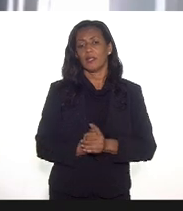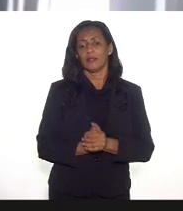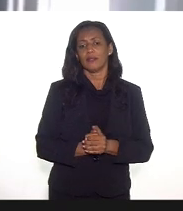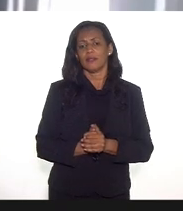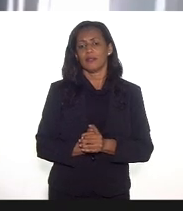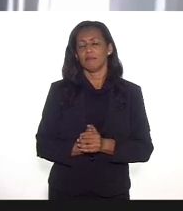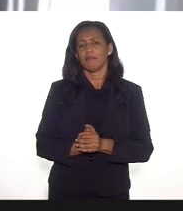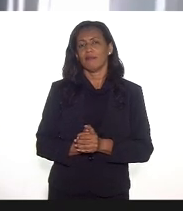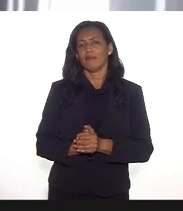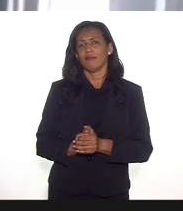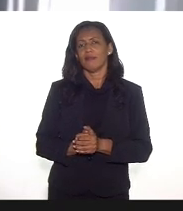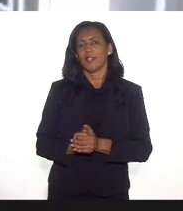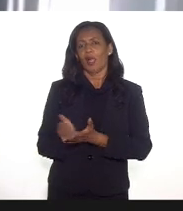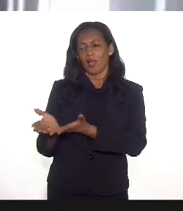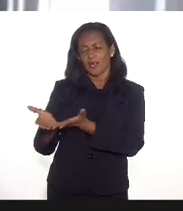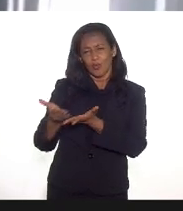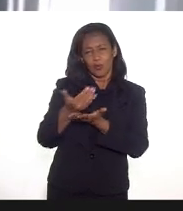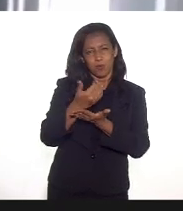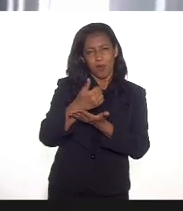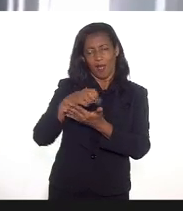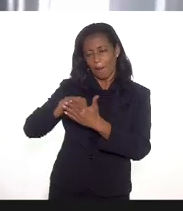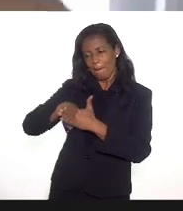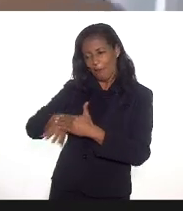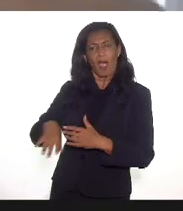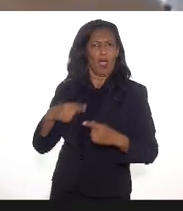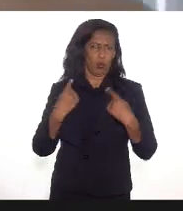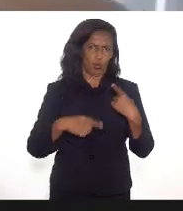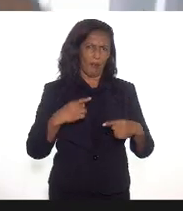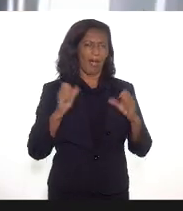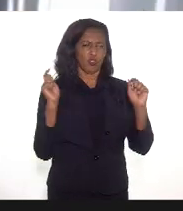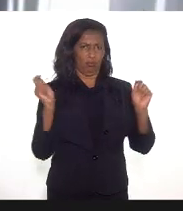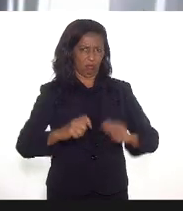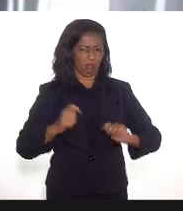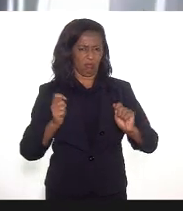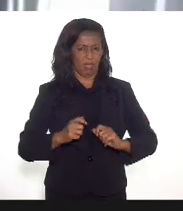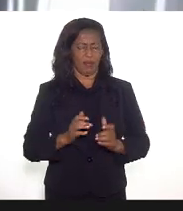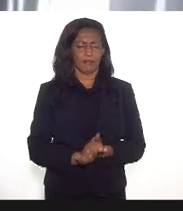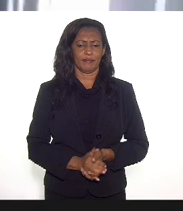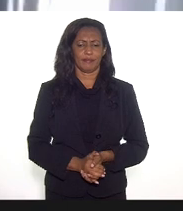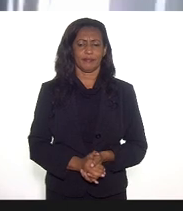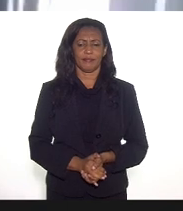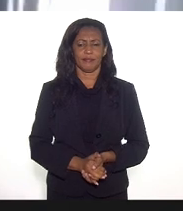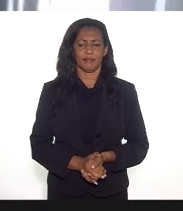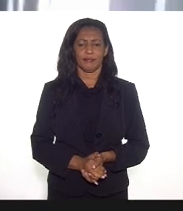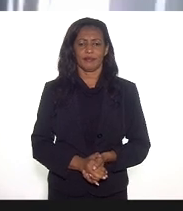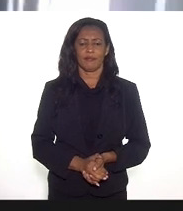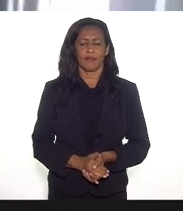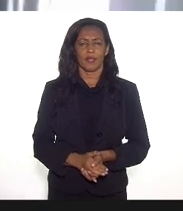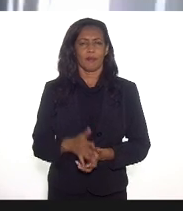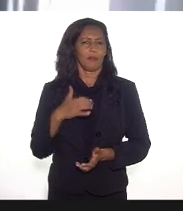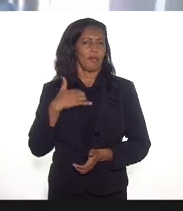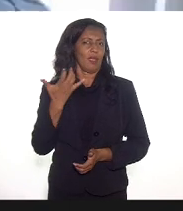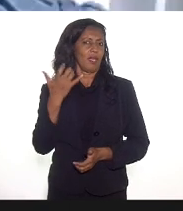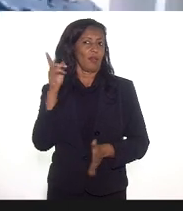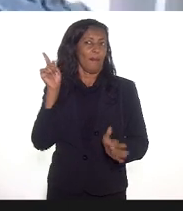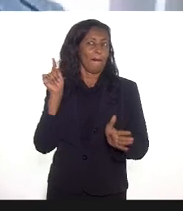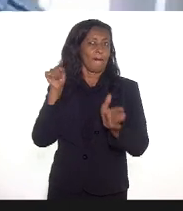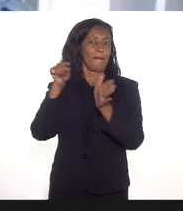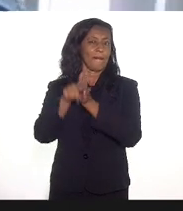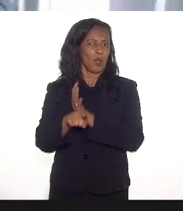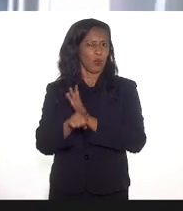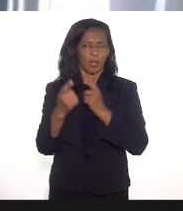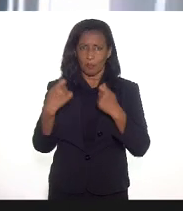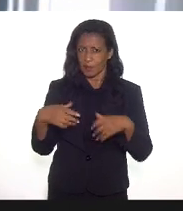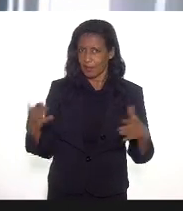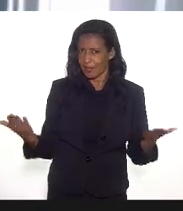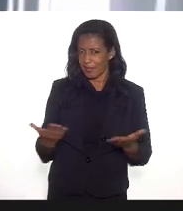o ingresso dos recursos no fundo, é um debate que a gente pode fazer, né? Enfim, agora, eu queria deixar uma pergunta, mas, Luiz Paulo, não precisa ser agora,